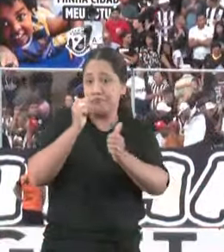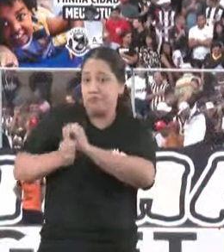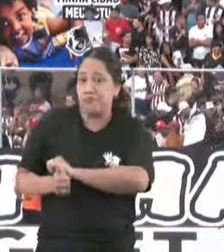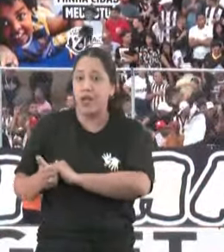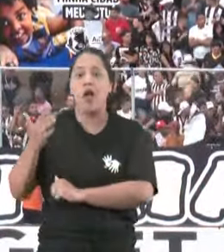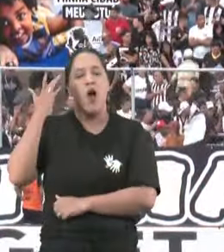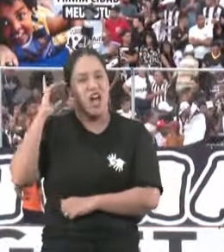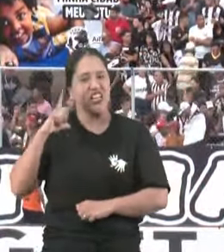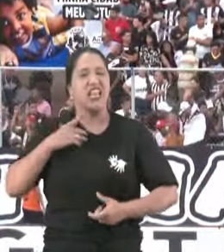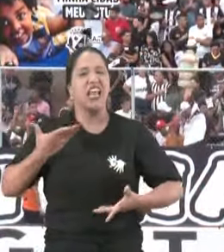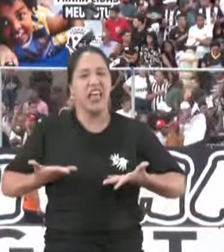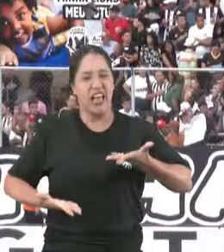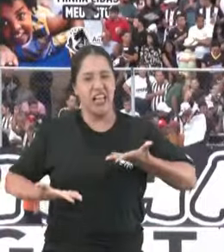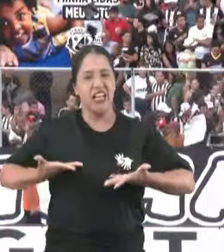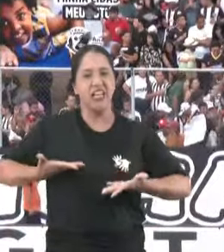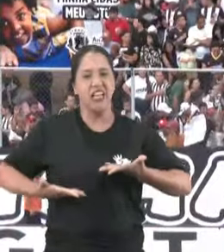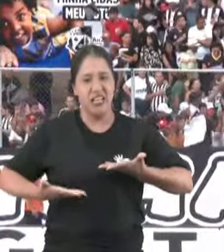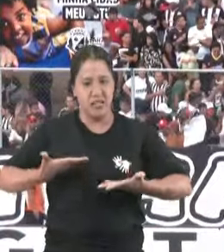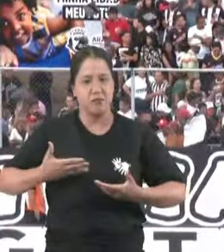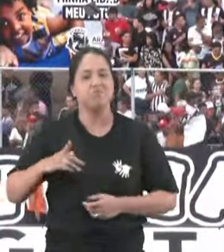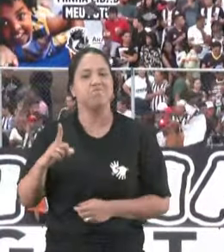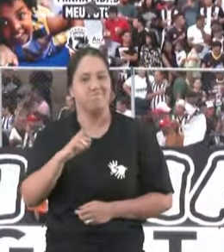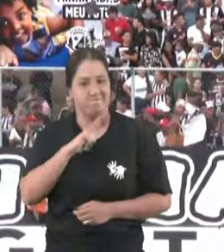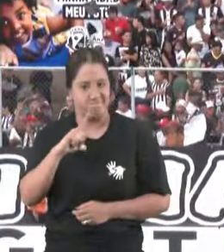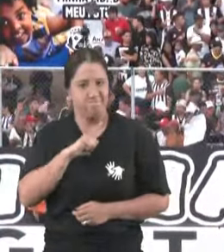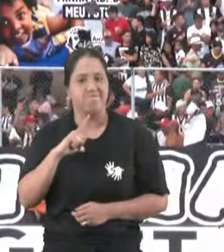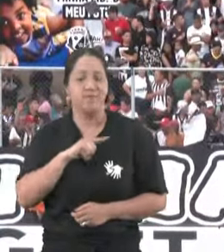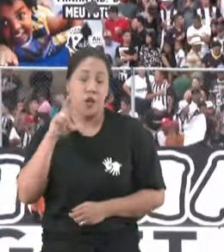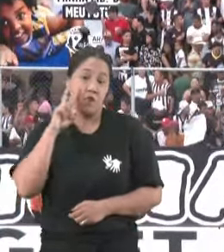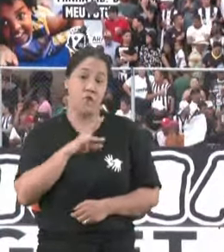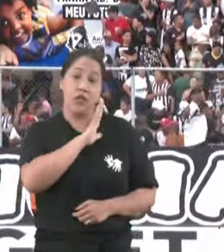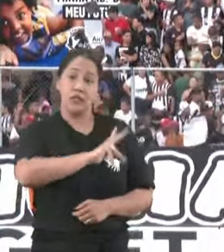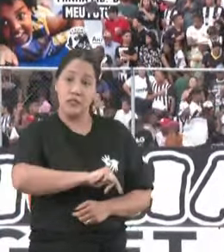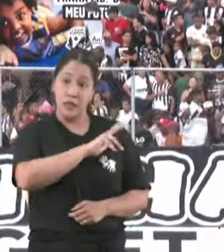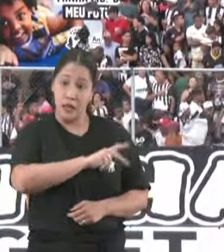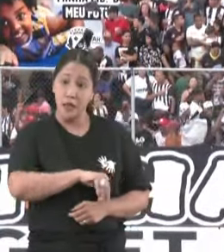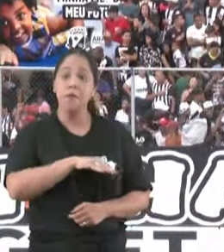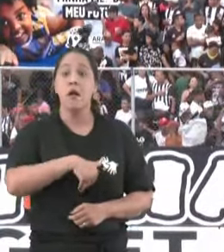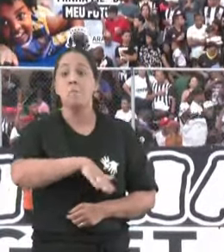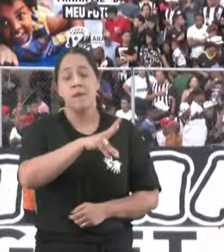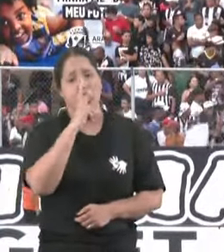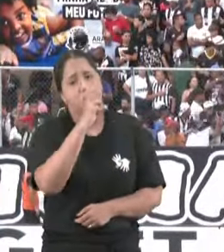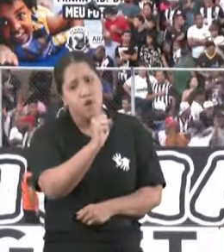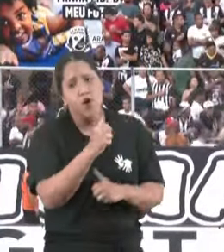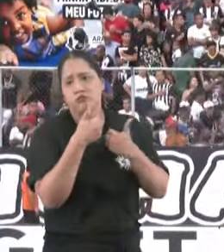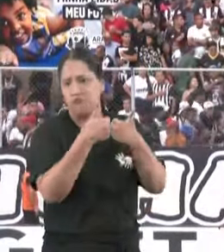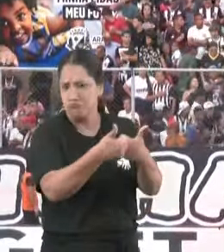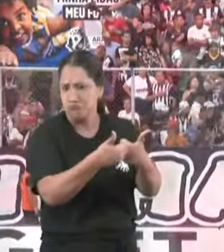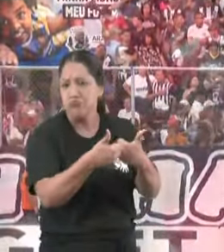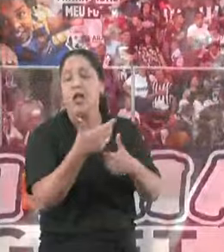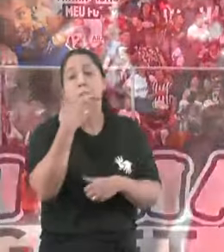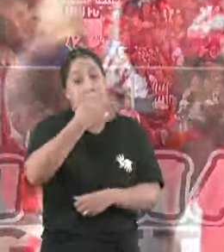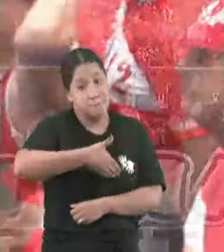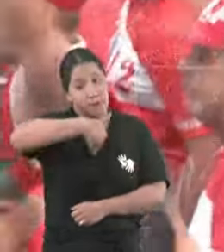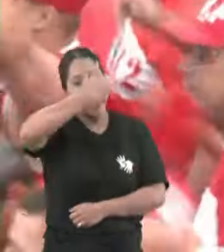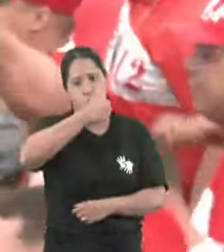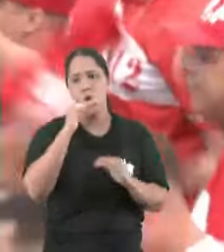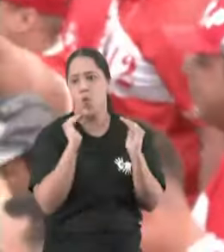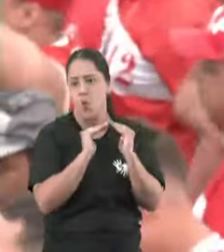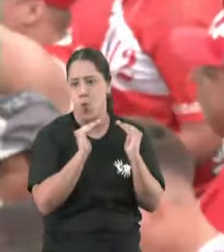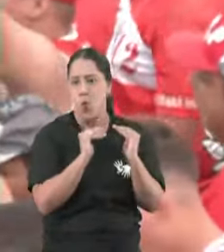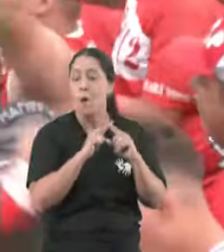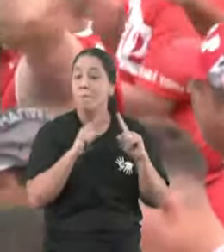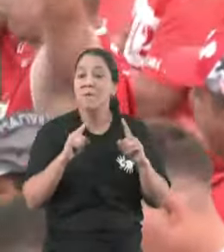um equilíbrio, Henrique. Vejo o CRB como um time mais consistente, até como um time melhor. Mas